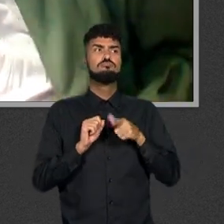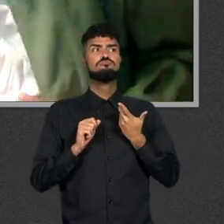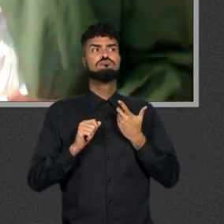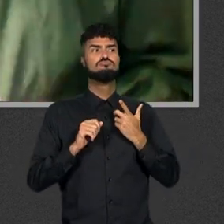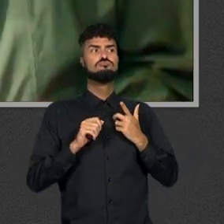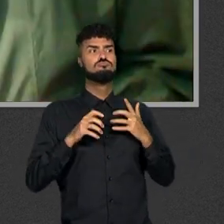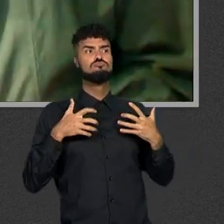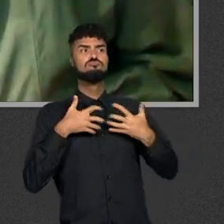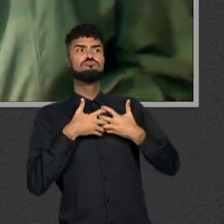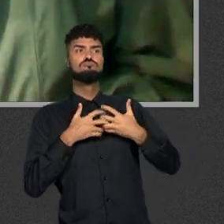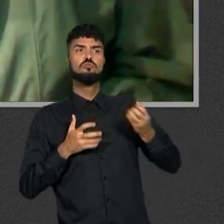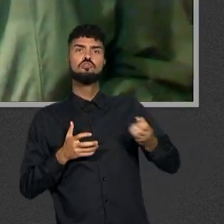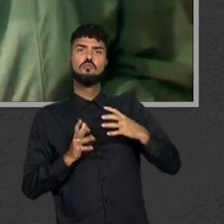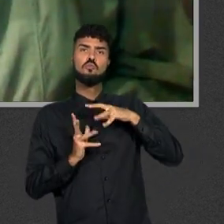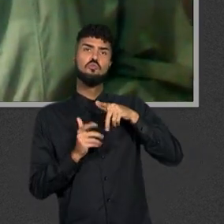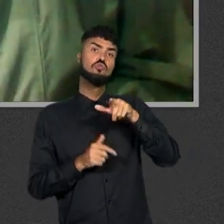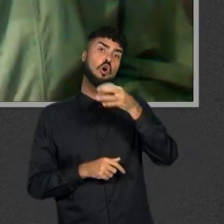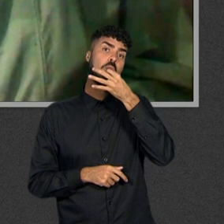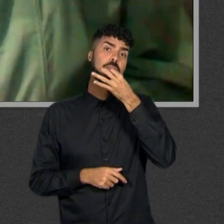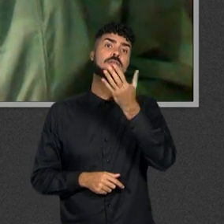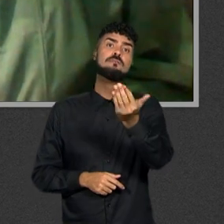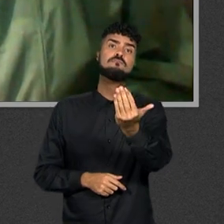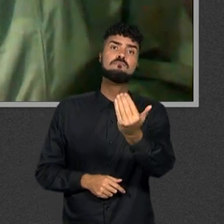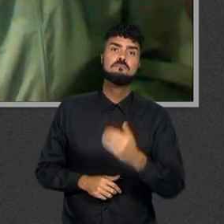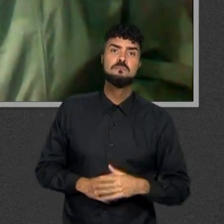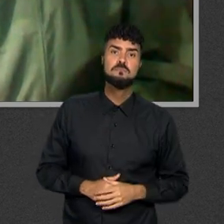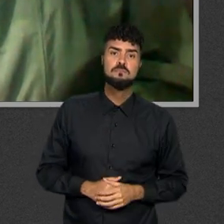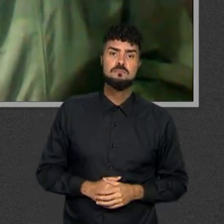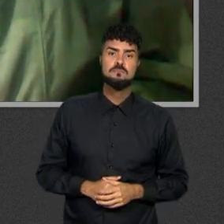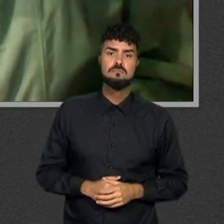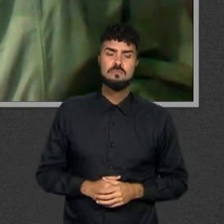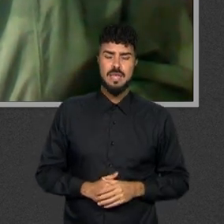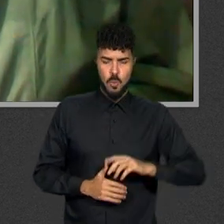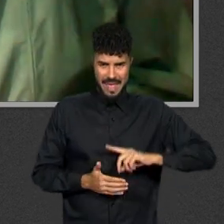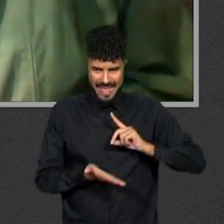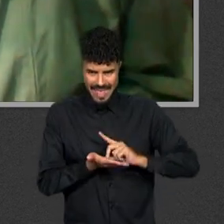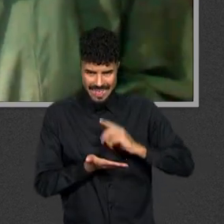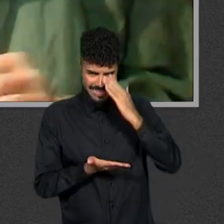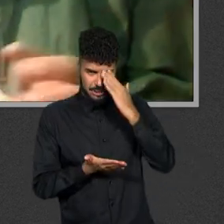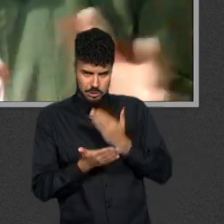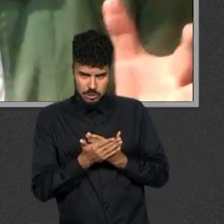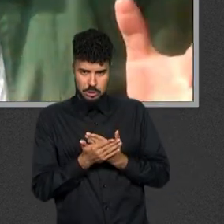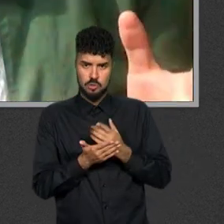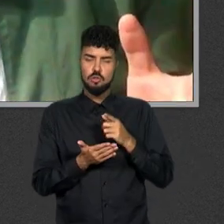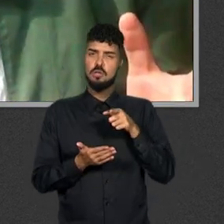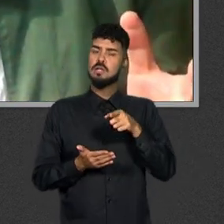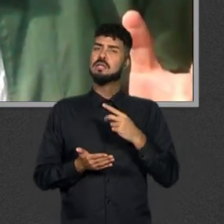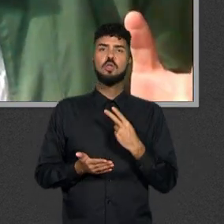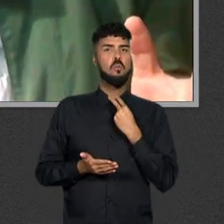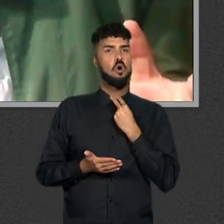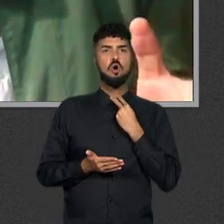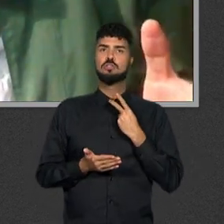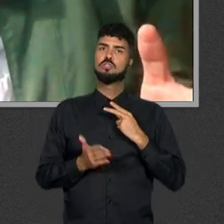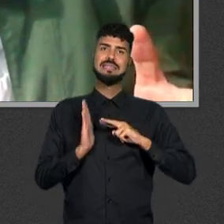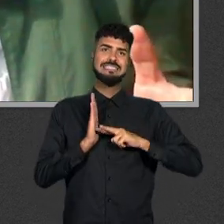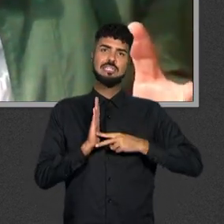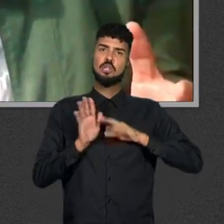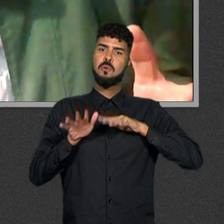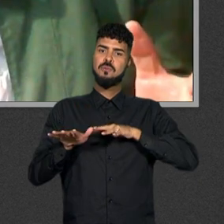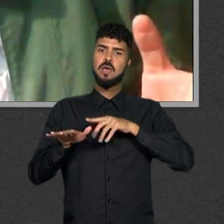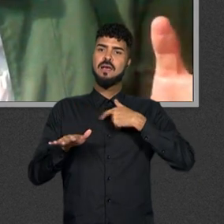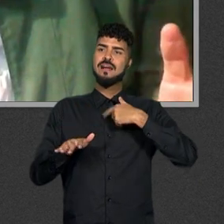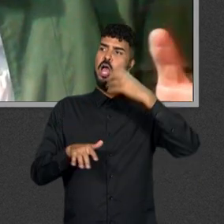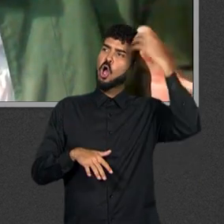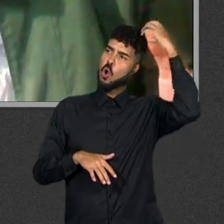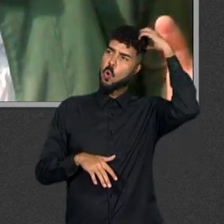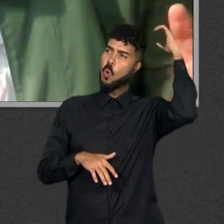novo mundo, na sua opinião? Não deve culpar, não é, o